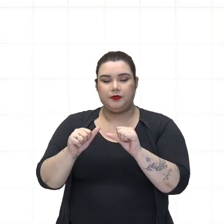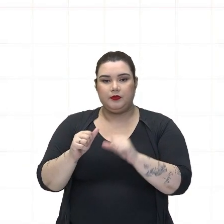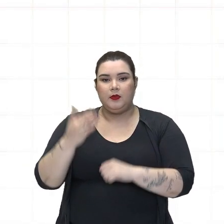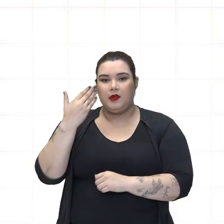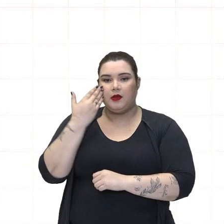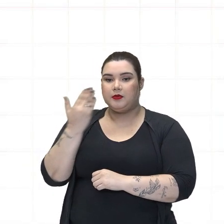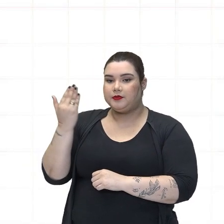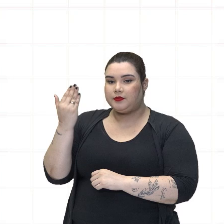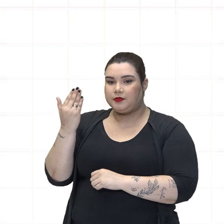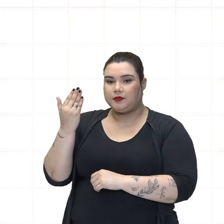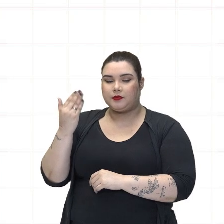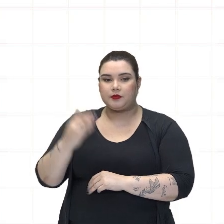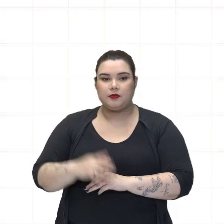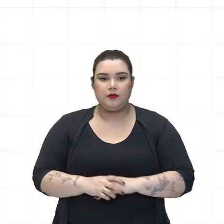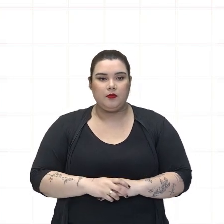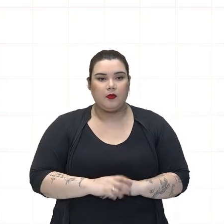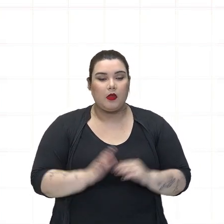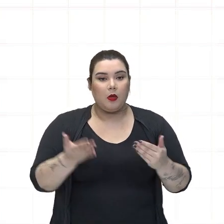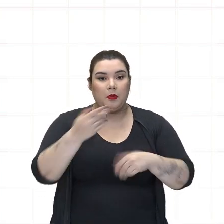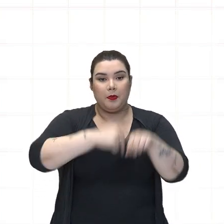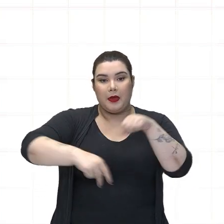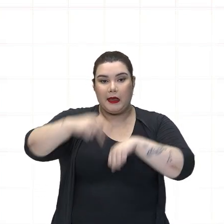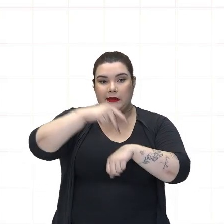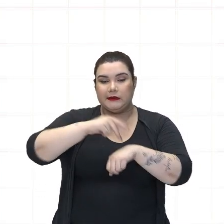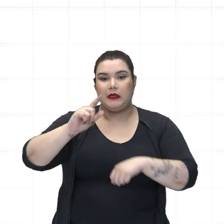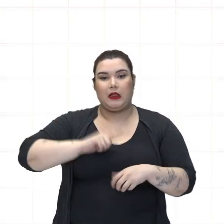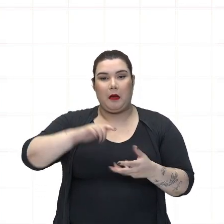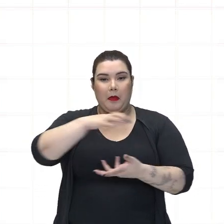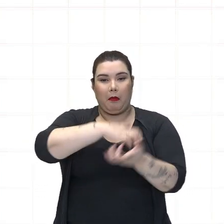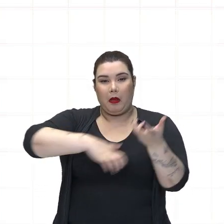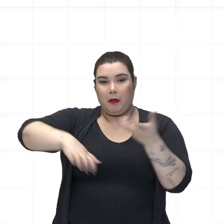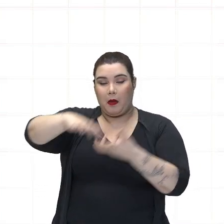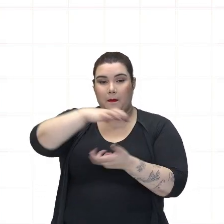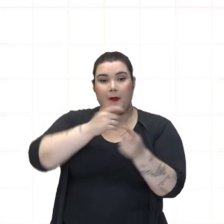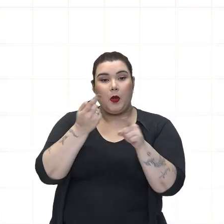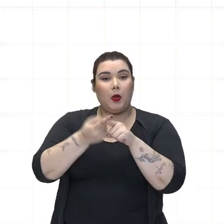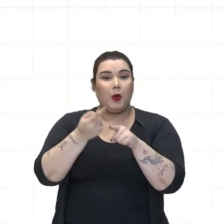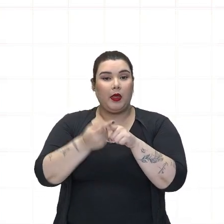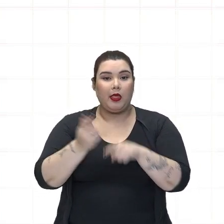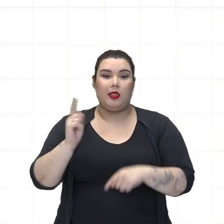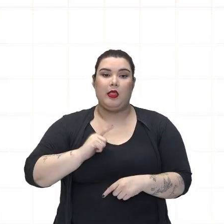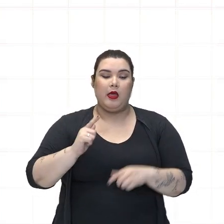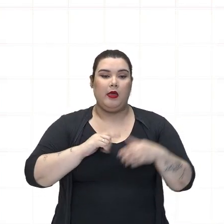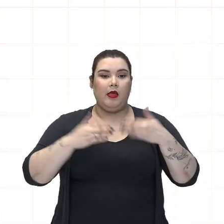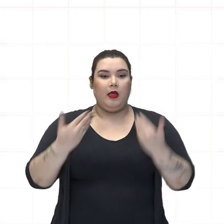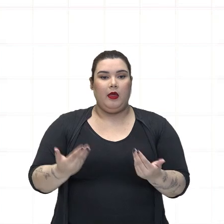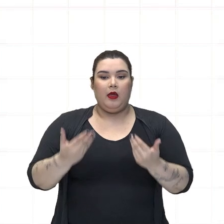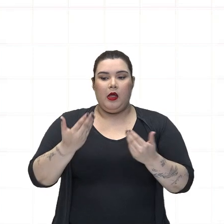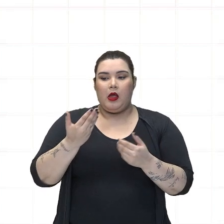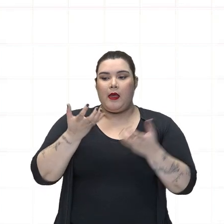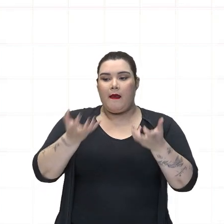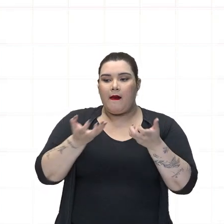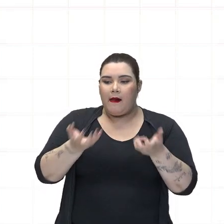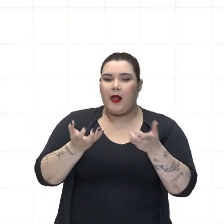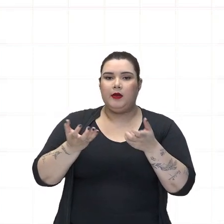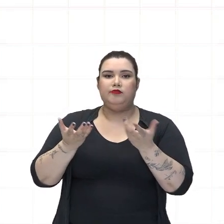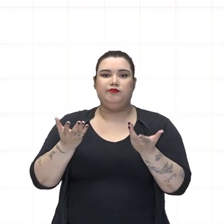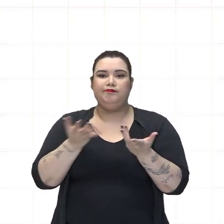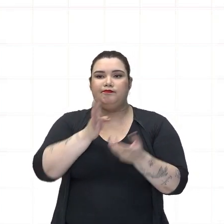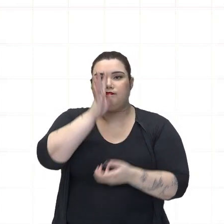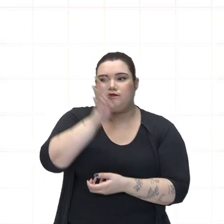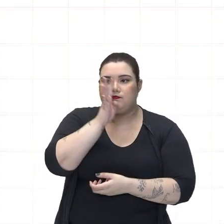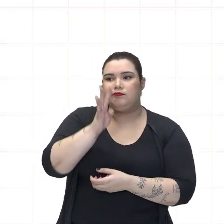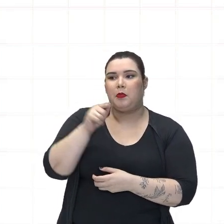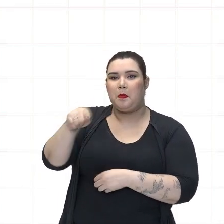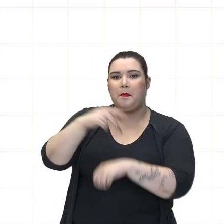né? Os países acabam tendo esses conflitos porque eles acabam interferindo no país vizinho, né? E